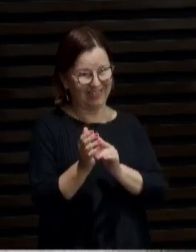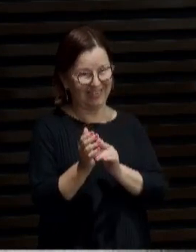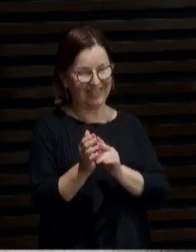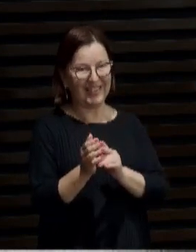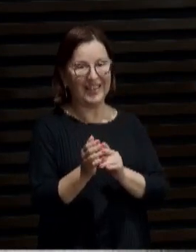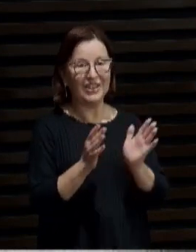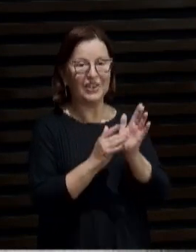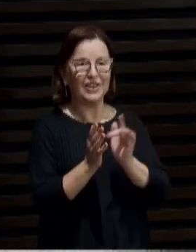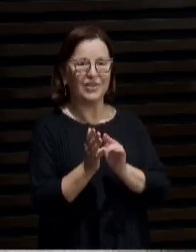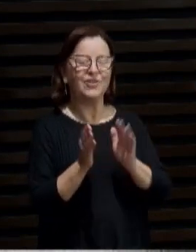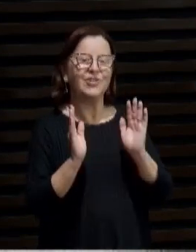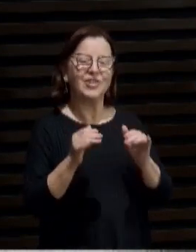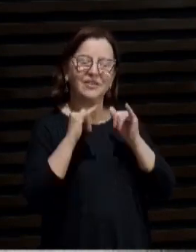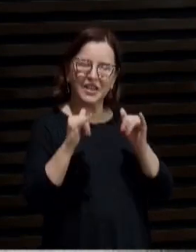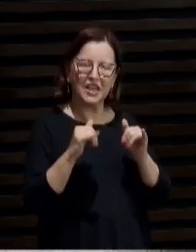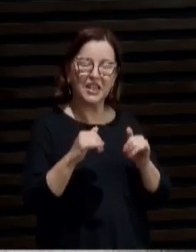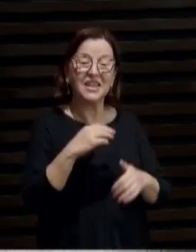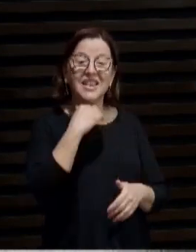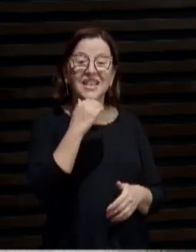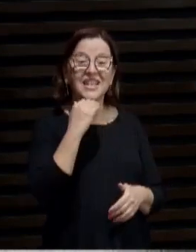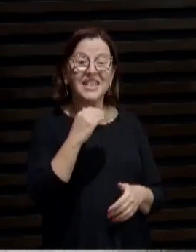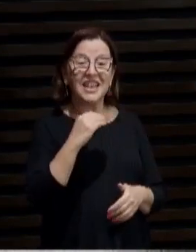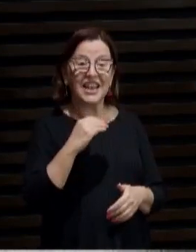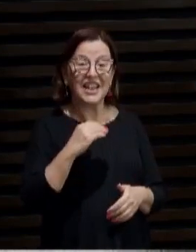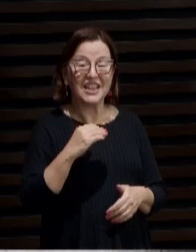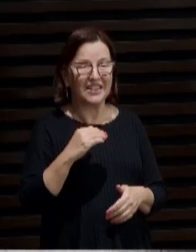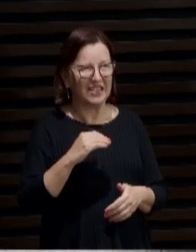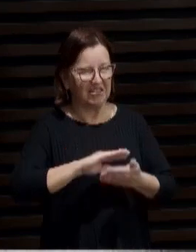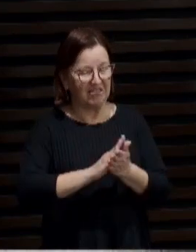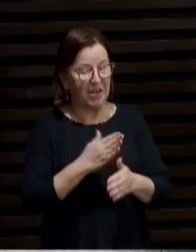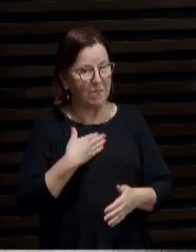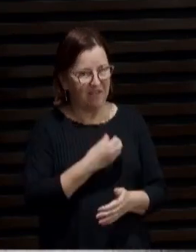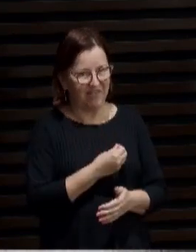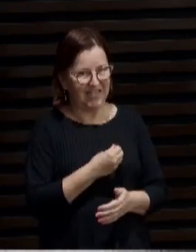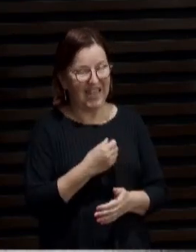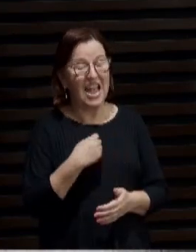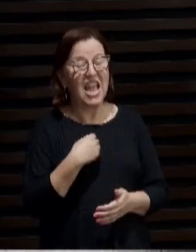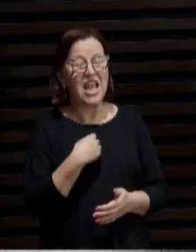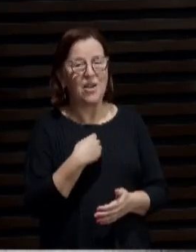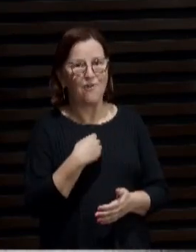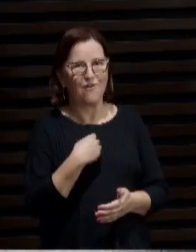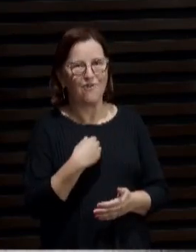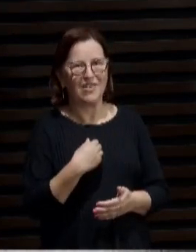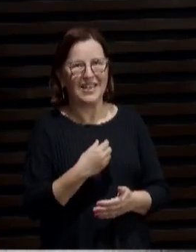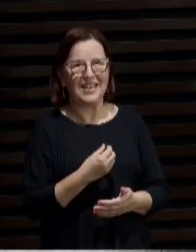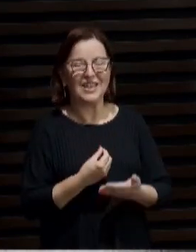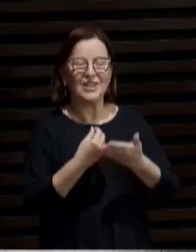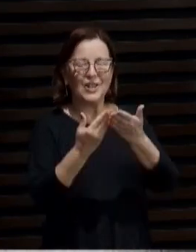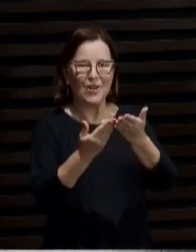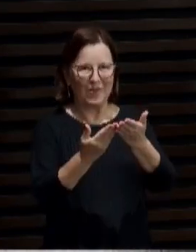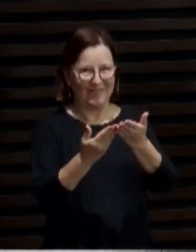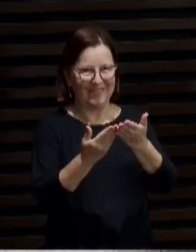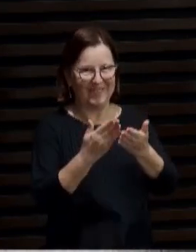entrego. Quando eles chegaram no jardim, né? Judas dá aquele beijo sinalizando, aí eles chegam para Jesus. Você